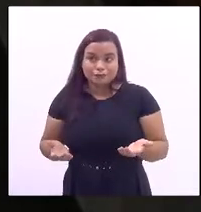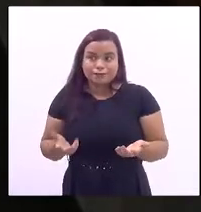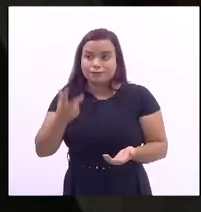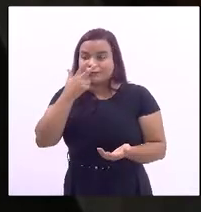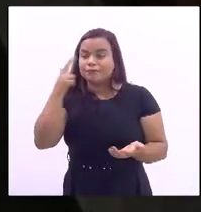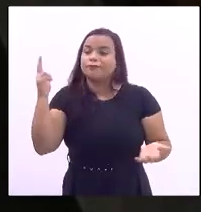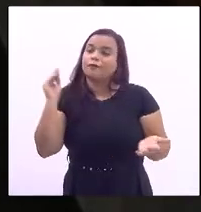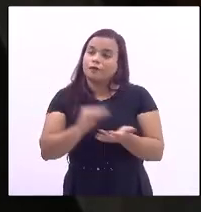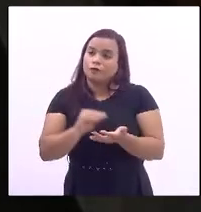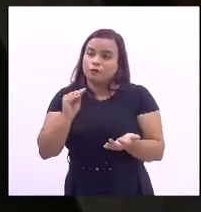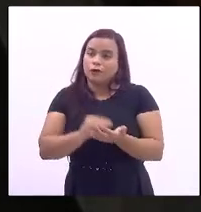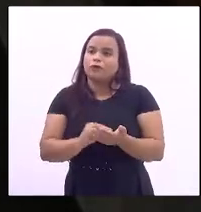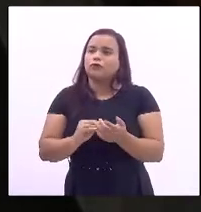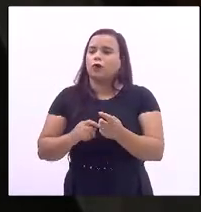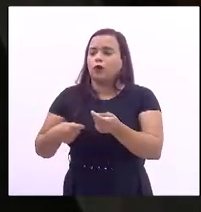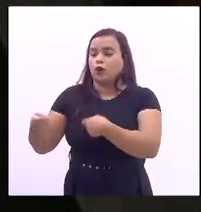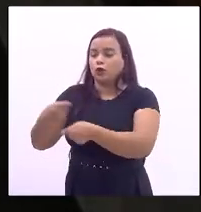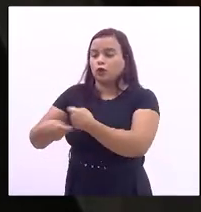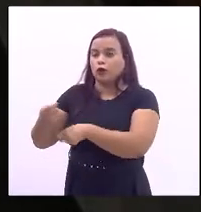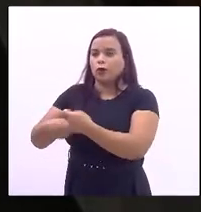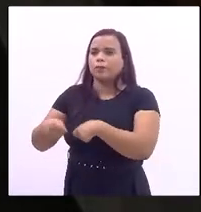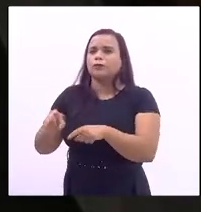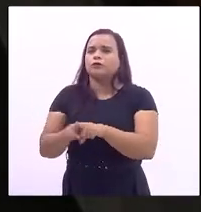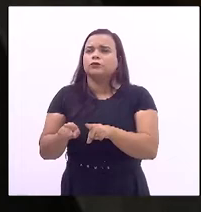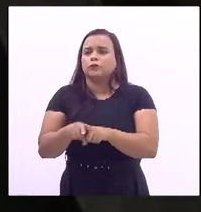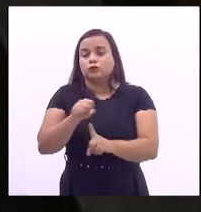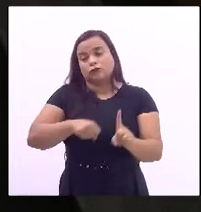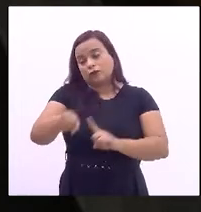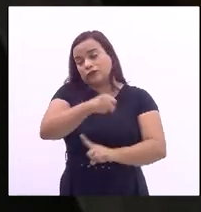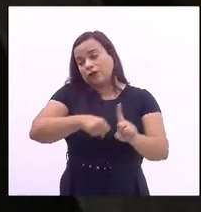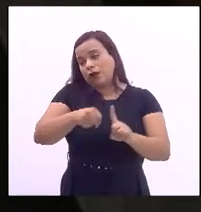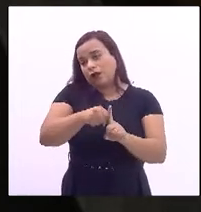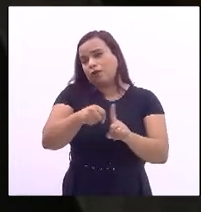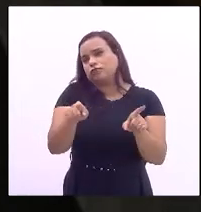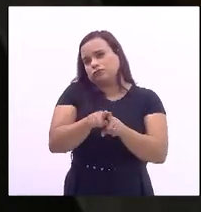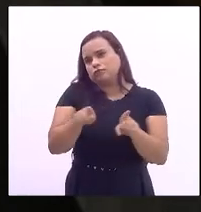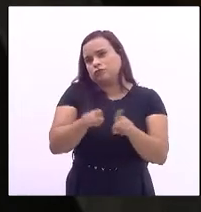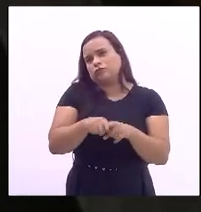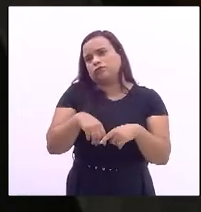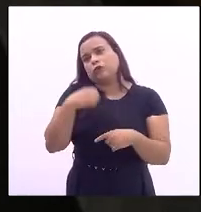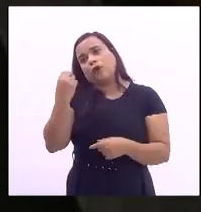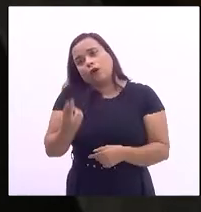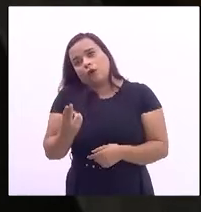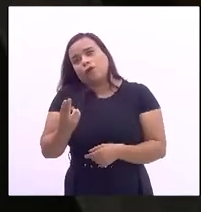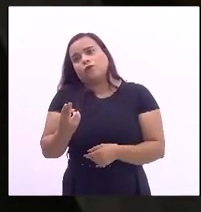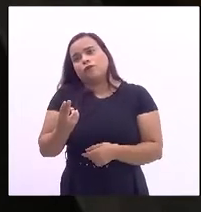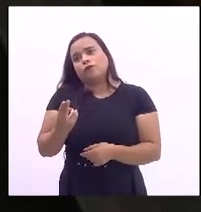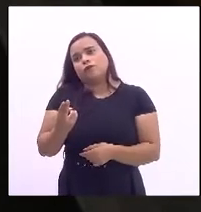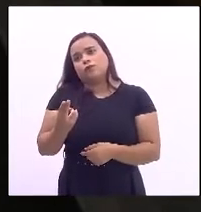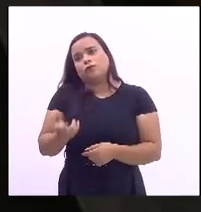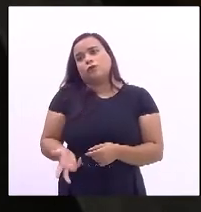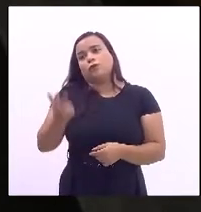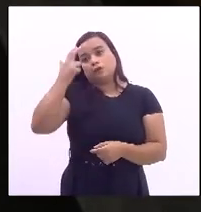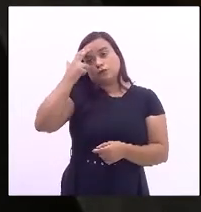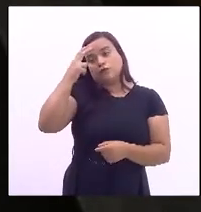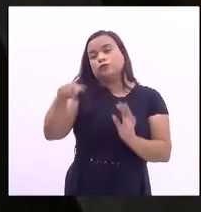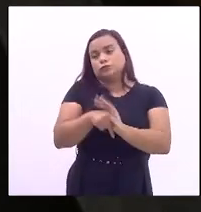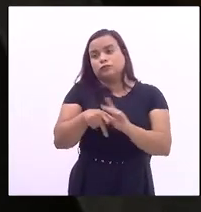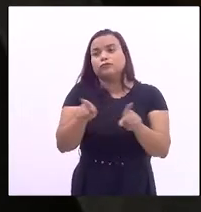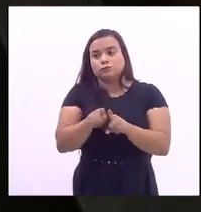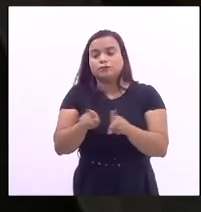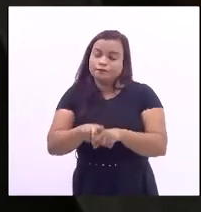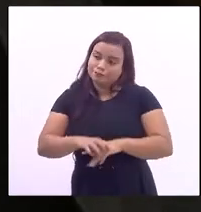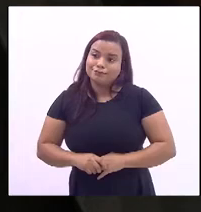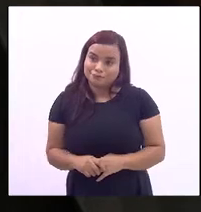Deputado Aliomar econômico ou social ou até mesmo cultural